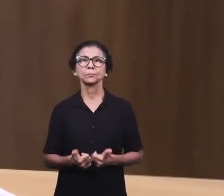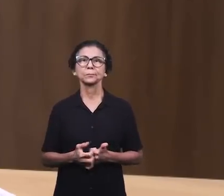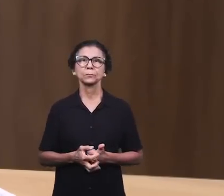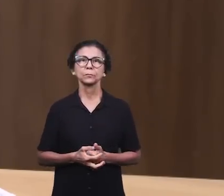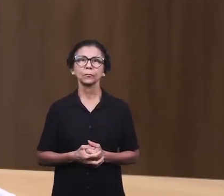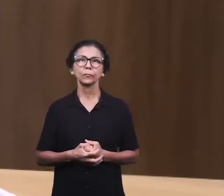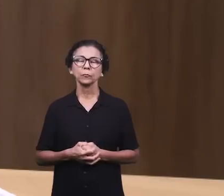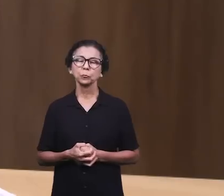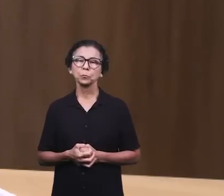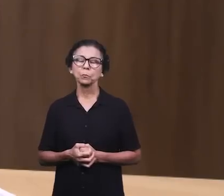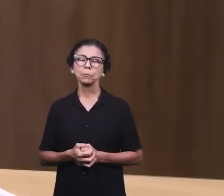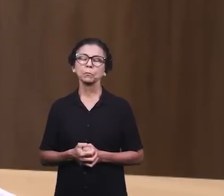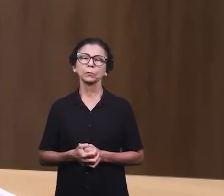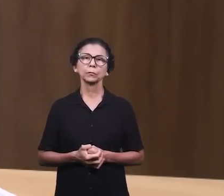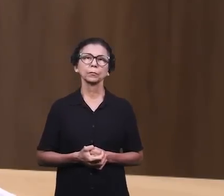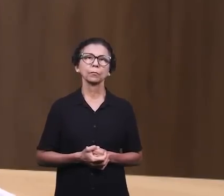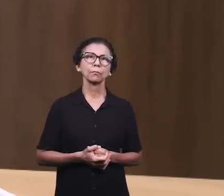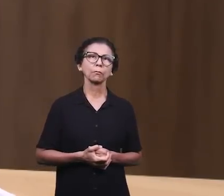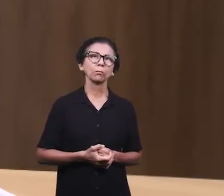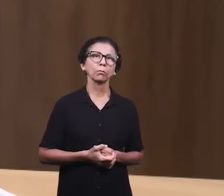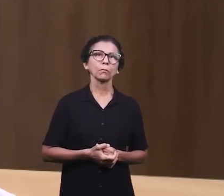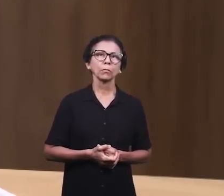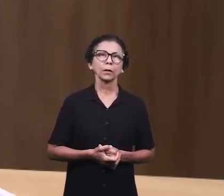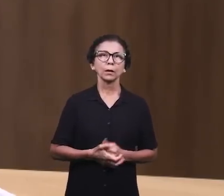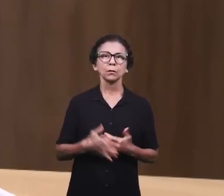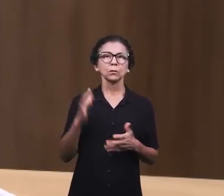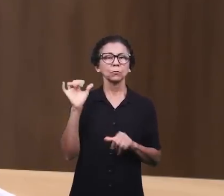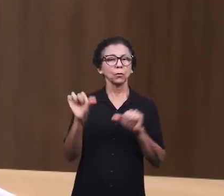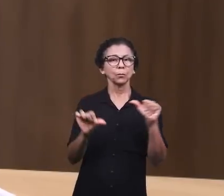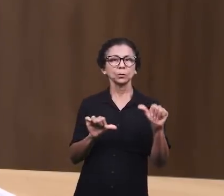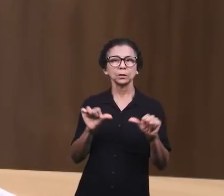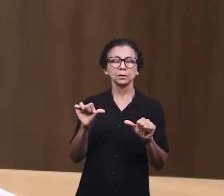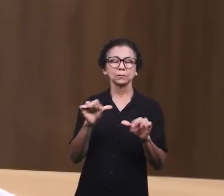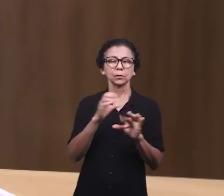senhor fez grupo de assistência e culto profético. Foi uma...